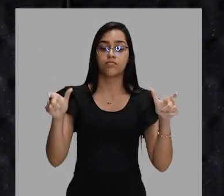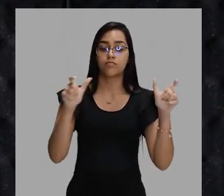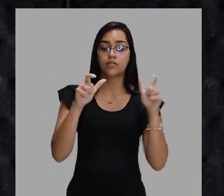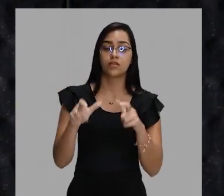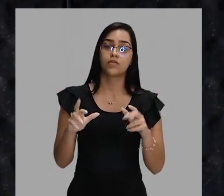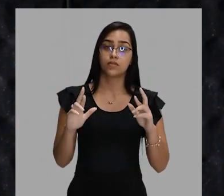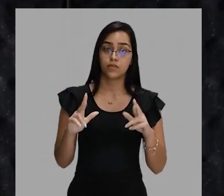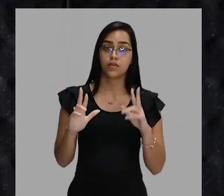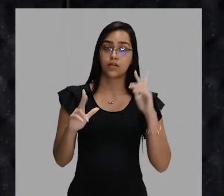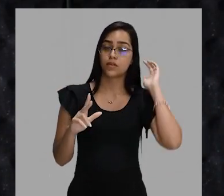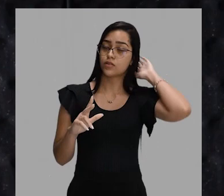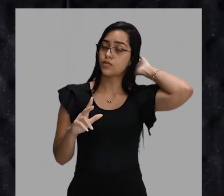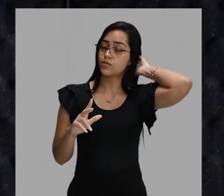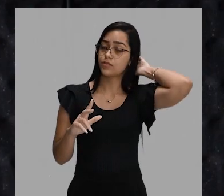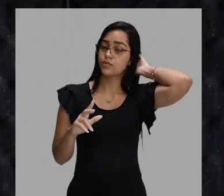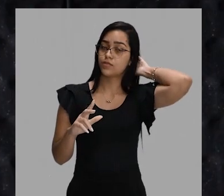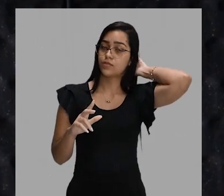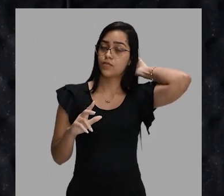esses ambientes diferentes